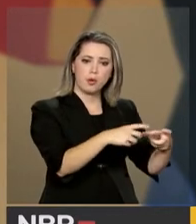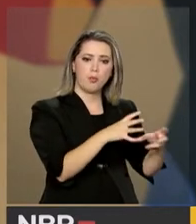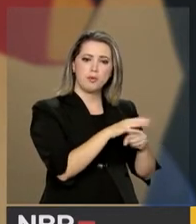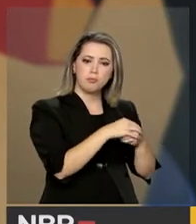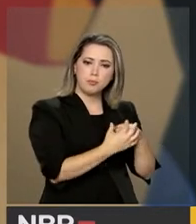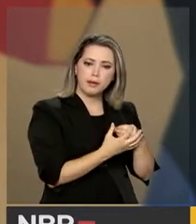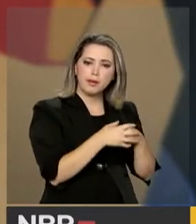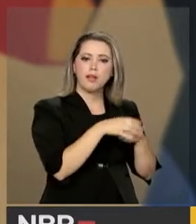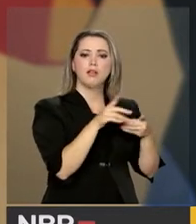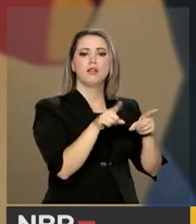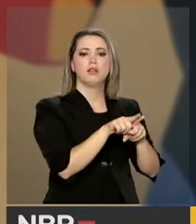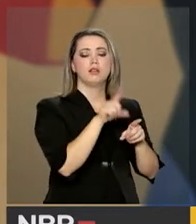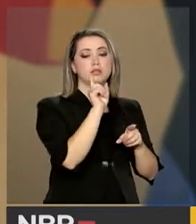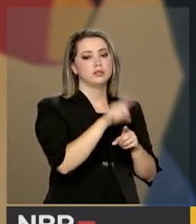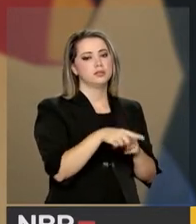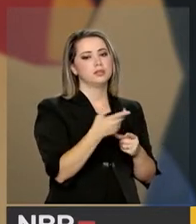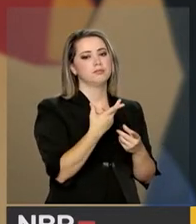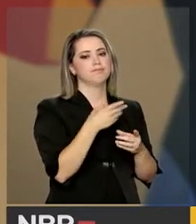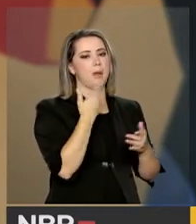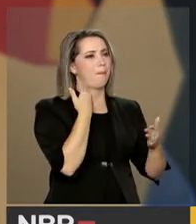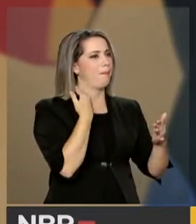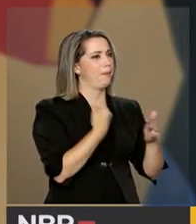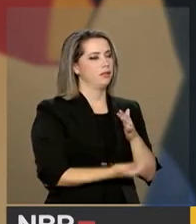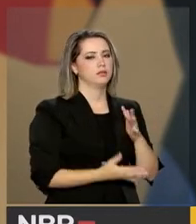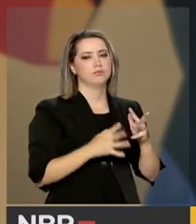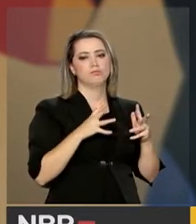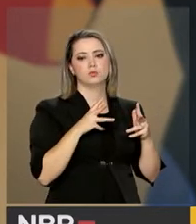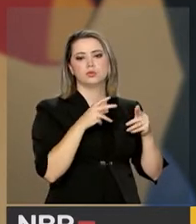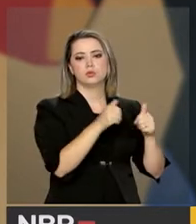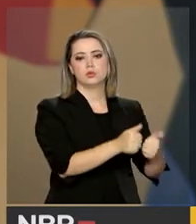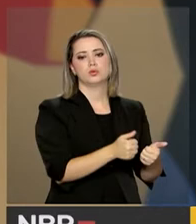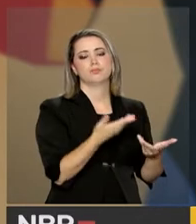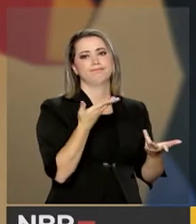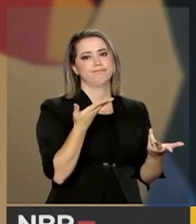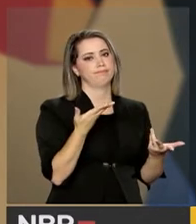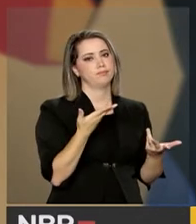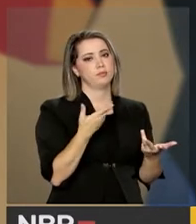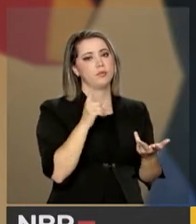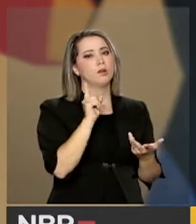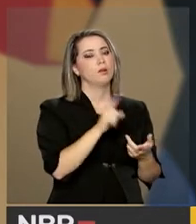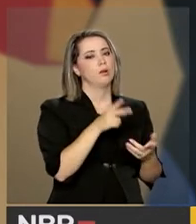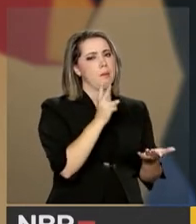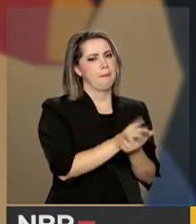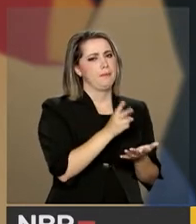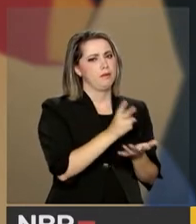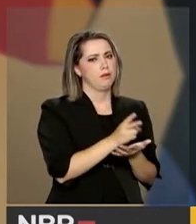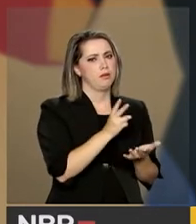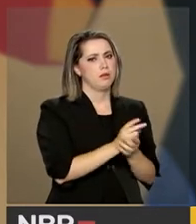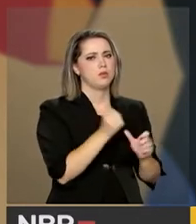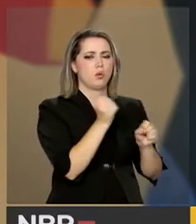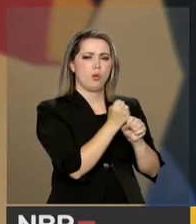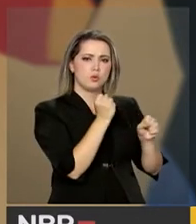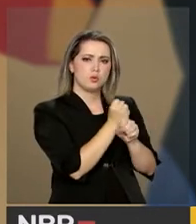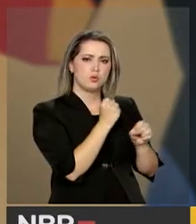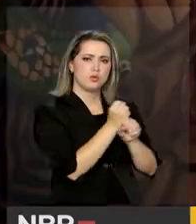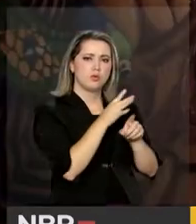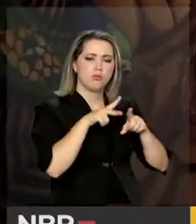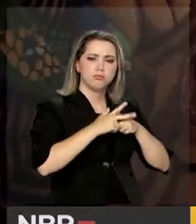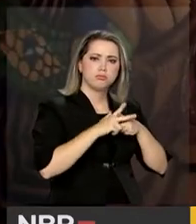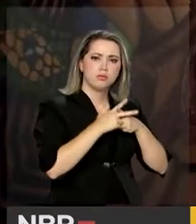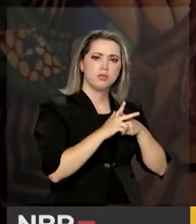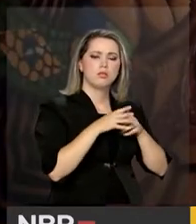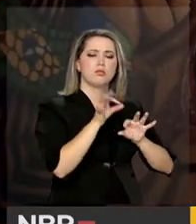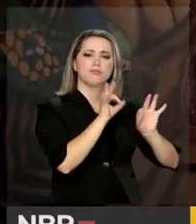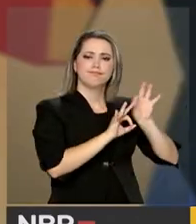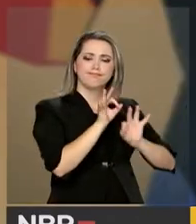ali, é uma perda realmente irreparável. Mesmo com restauração dos acervos,